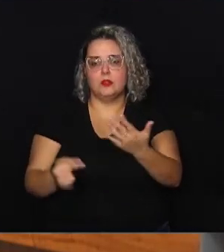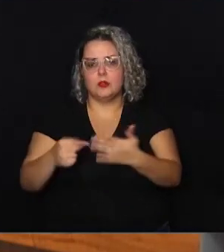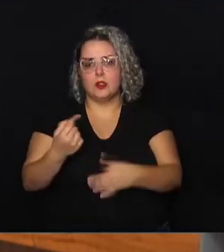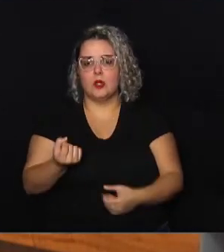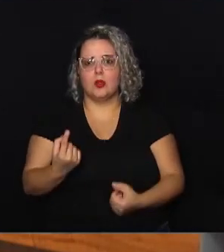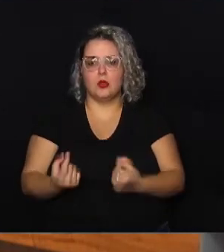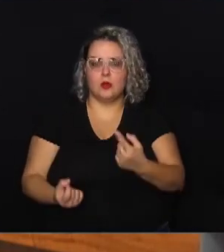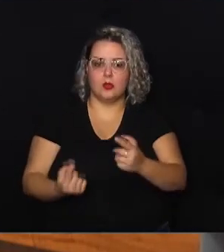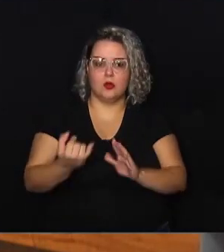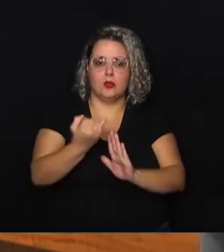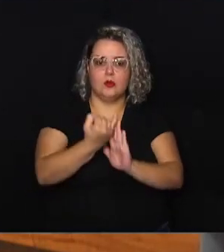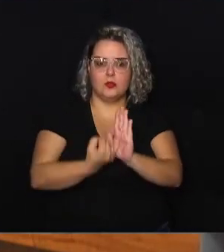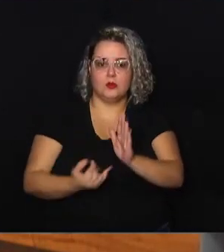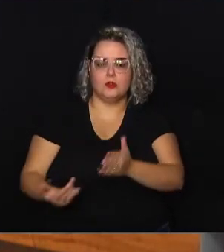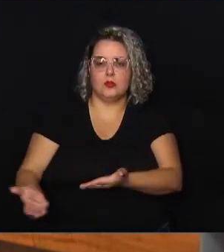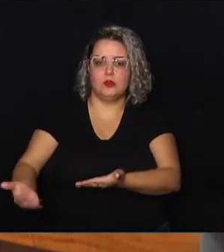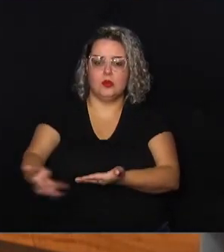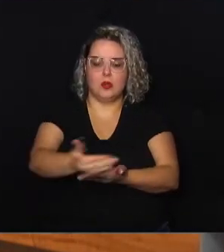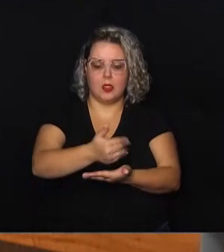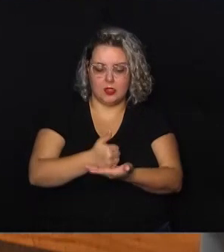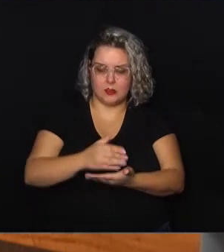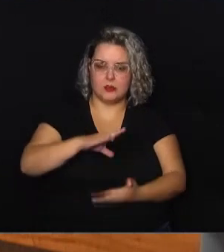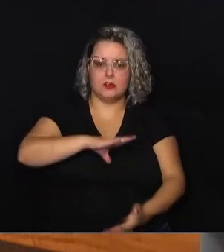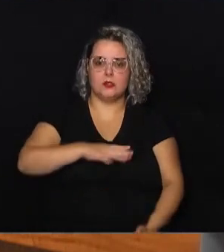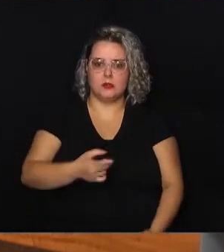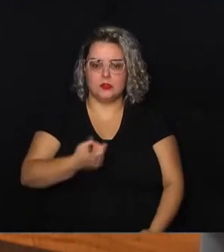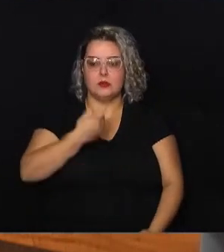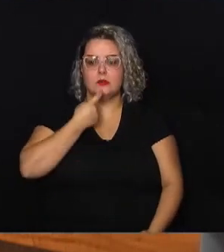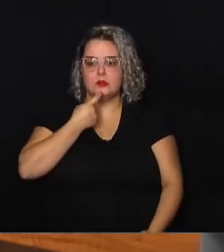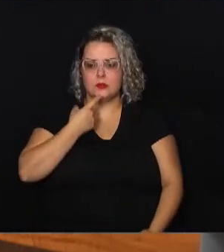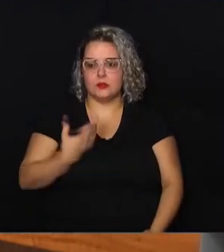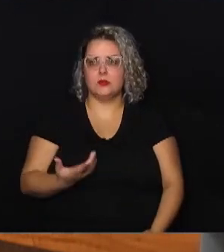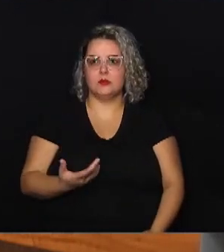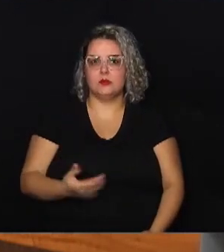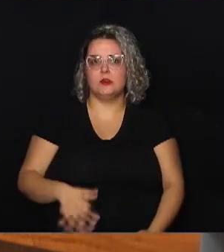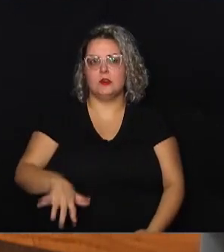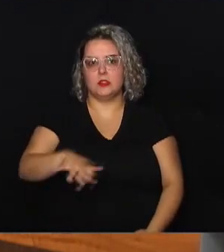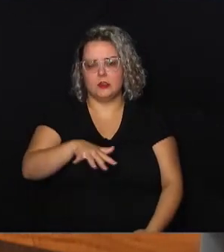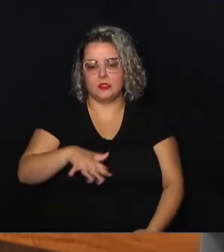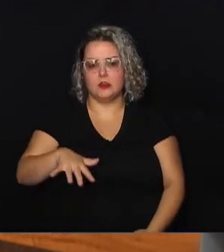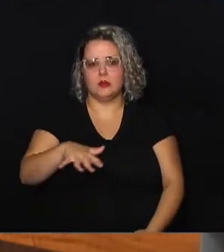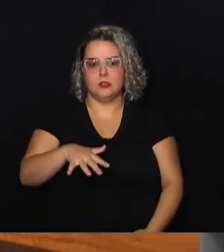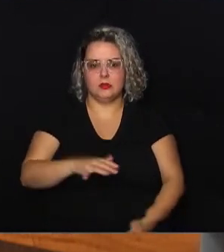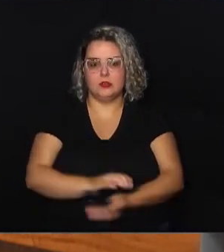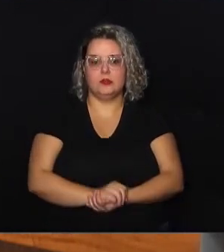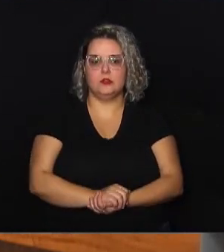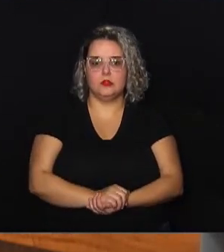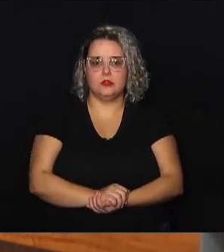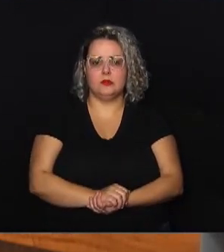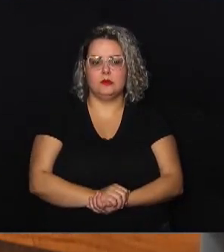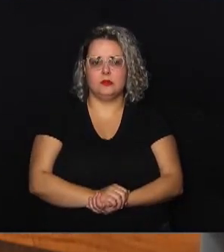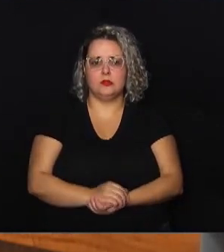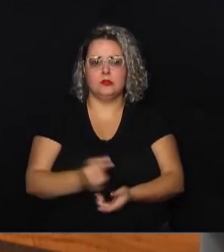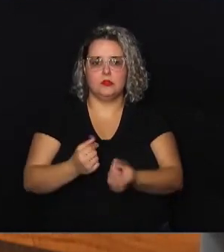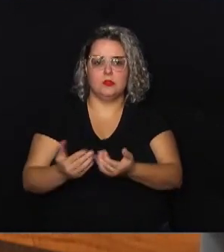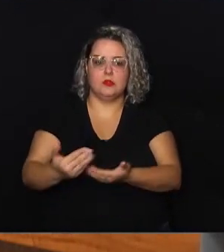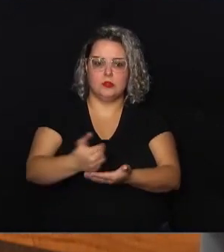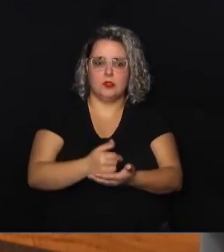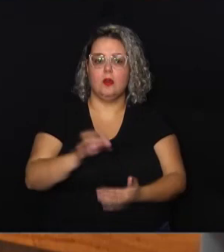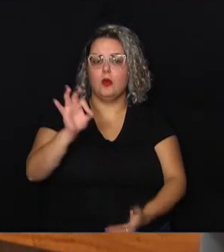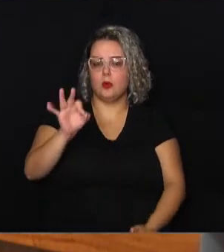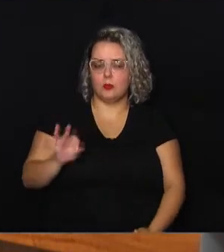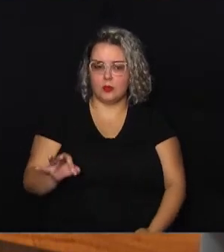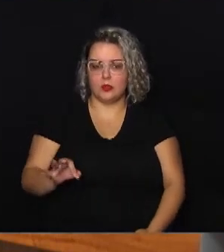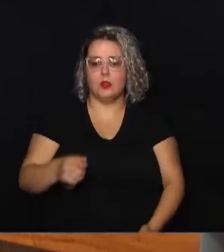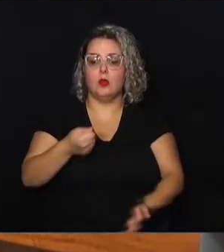os impostos e a arrecadação do município, que dessa parte da arrecadação, um percentual deve ser